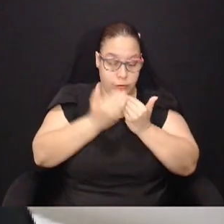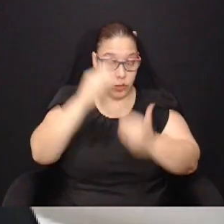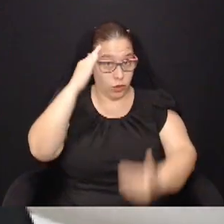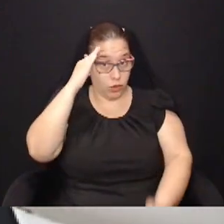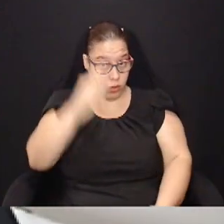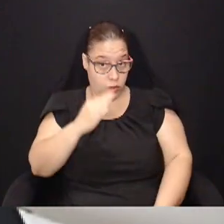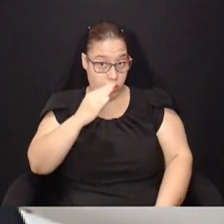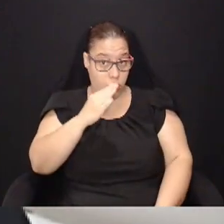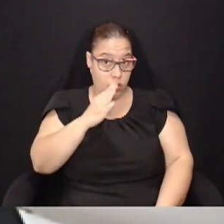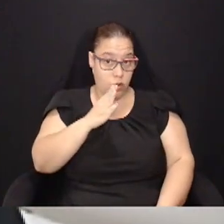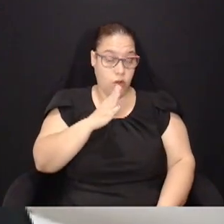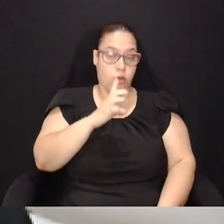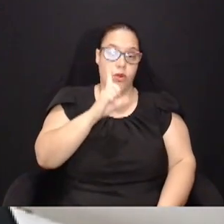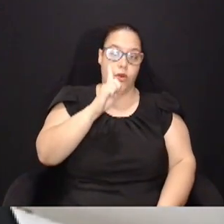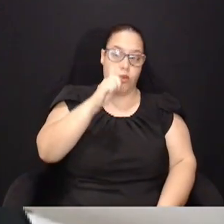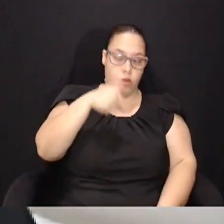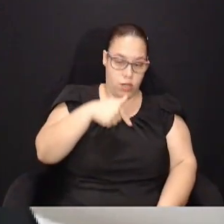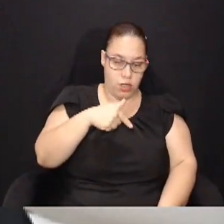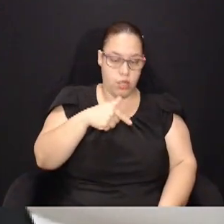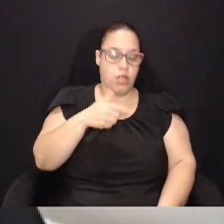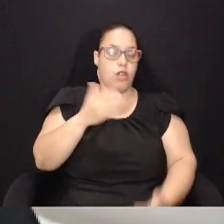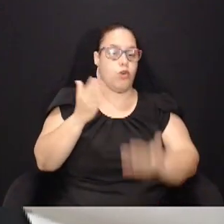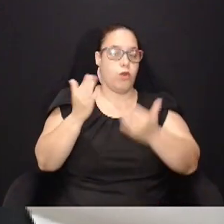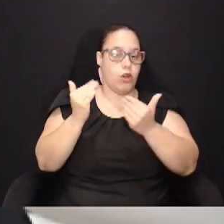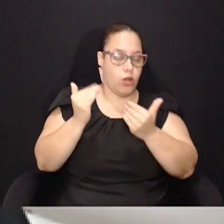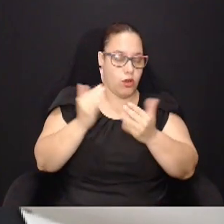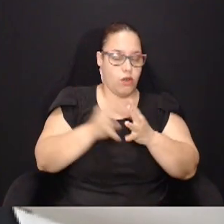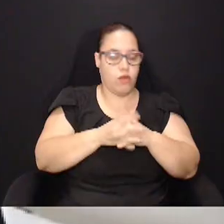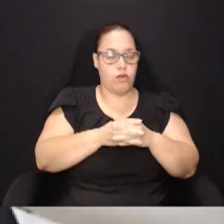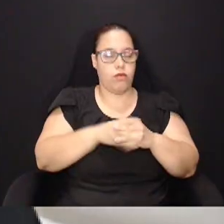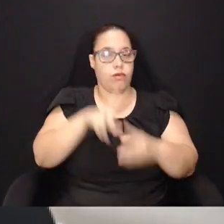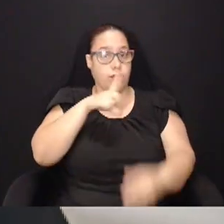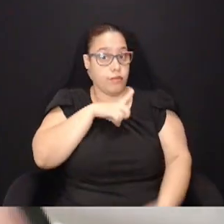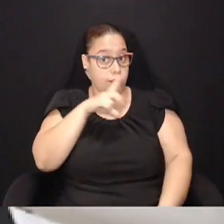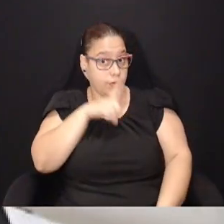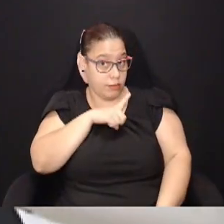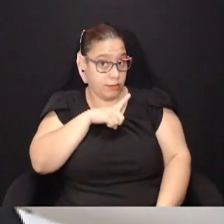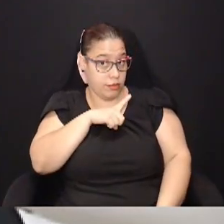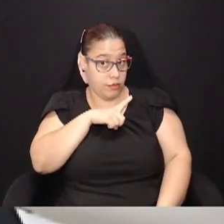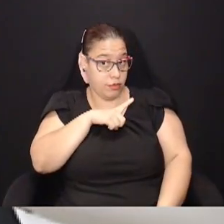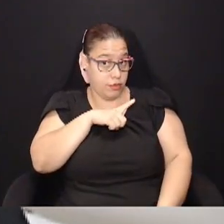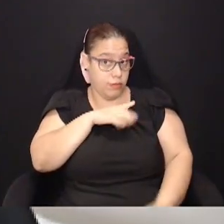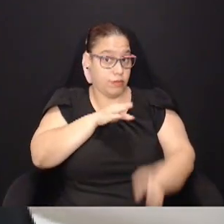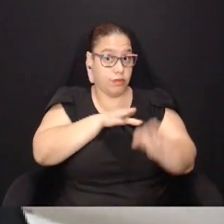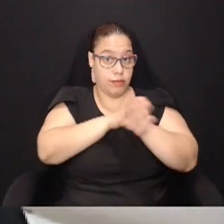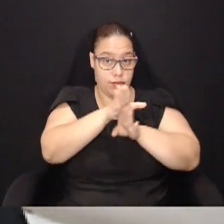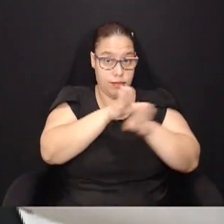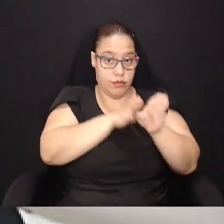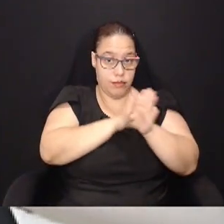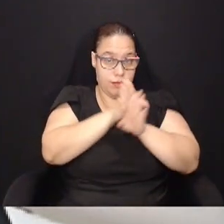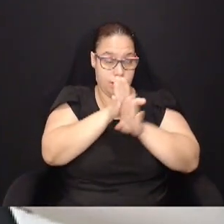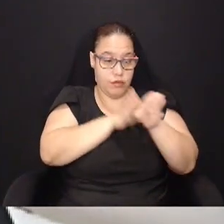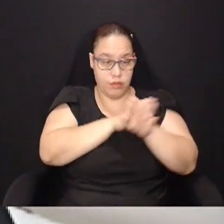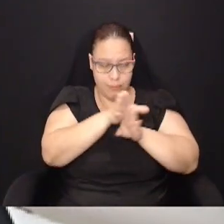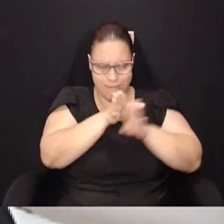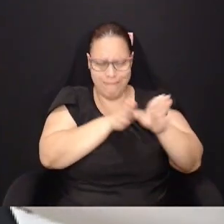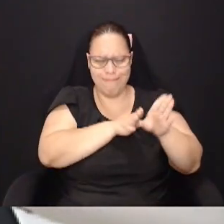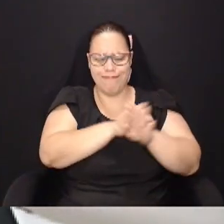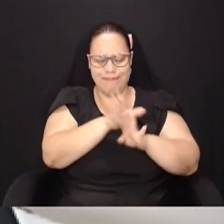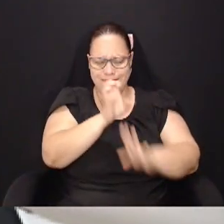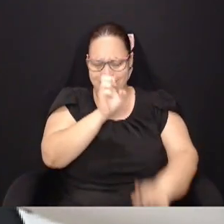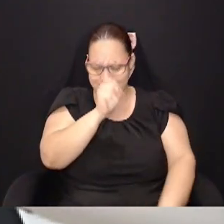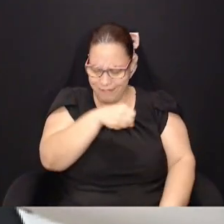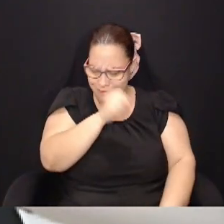e o caçula. Eu tenho essa, eu oriento eles muito bem a respeito de muita coisa,